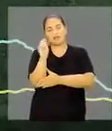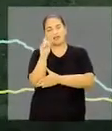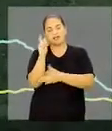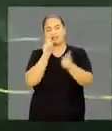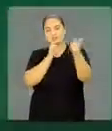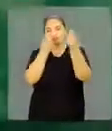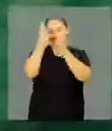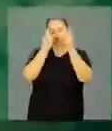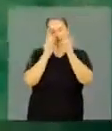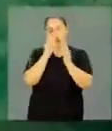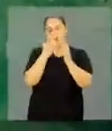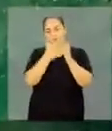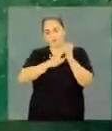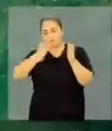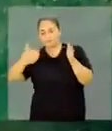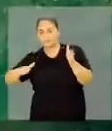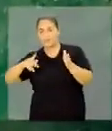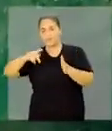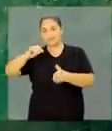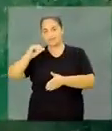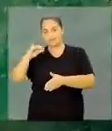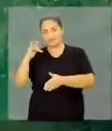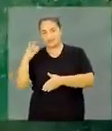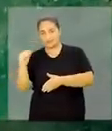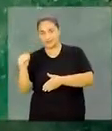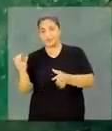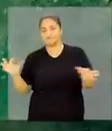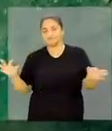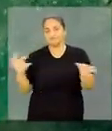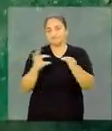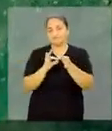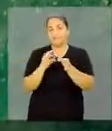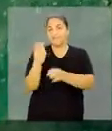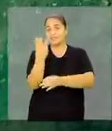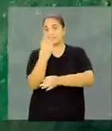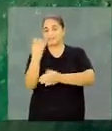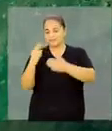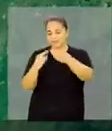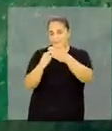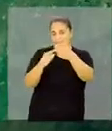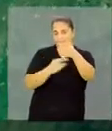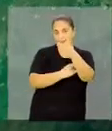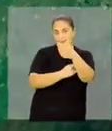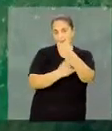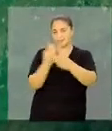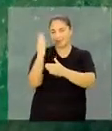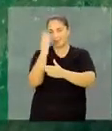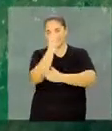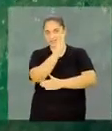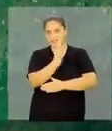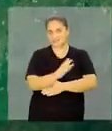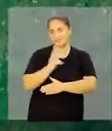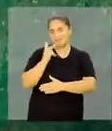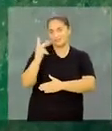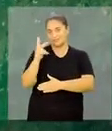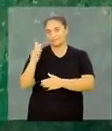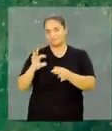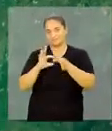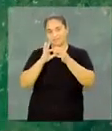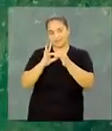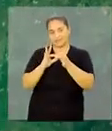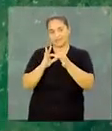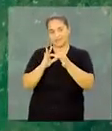E assim se integra a terceira ponte entre Brasil e Paraguai, que vai ligar Porto Murtinho a Carmelo